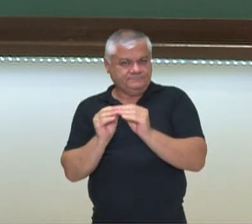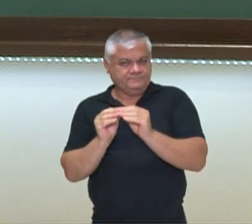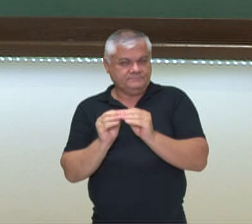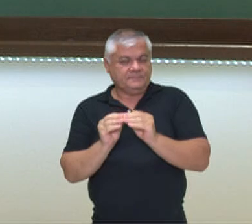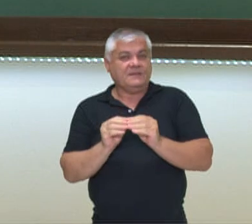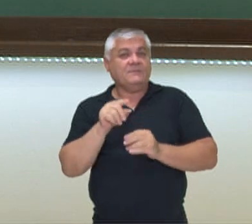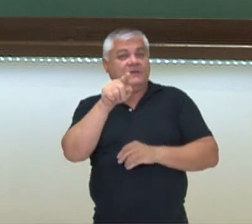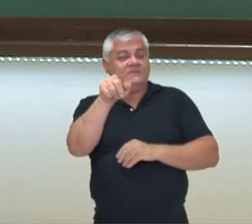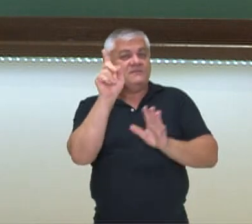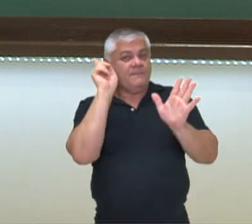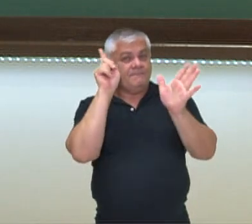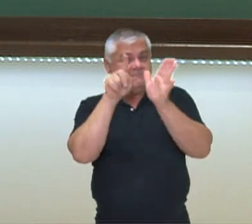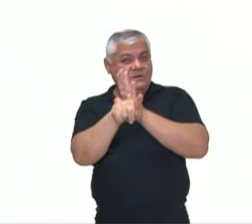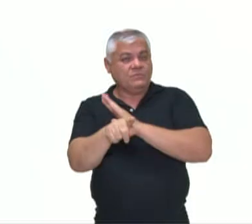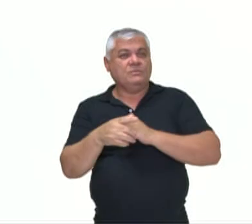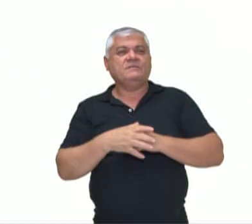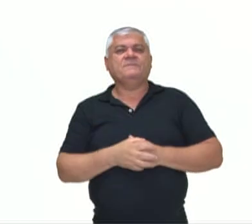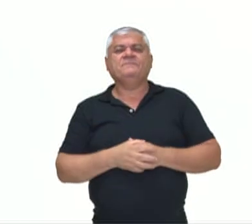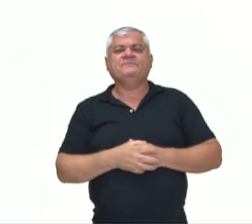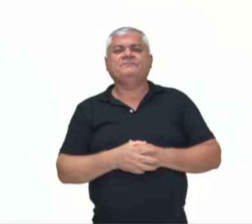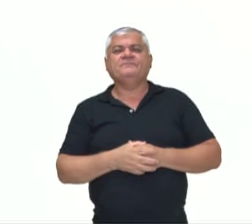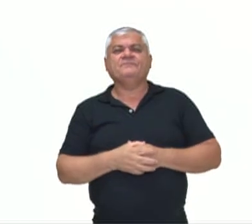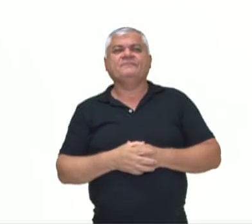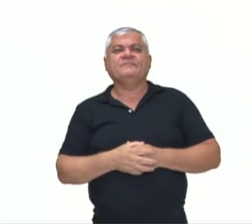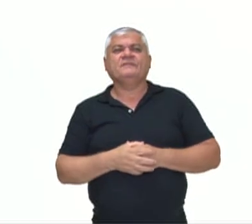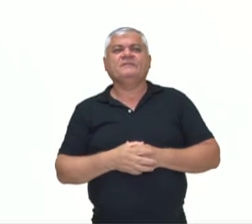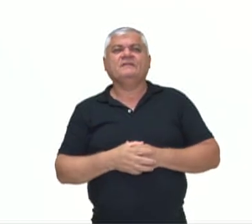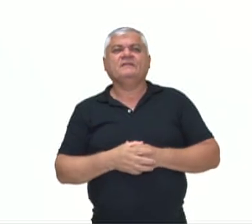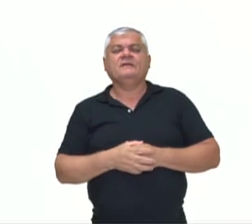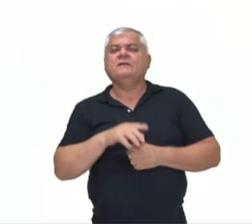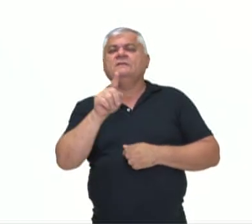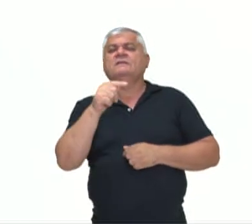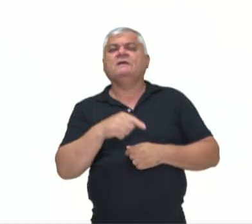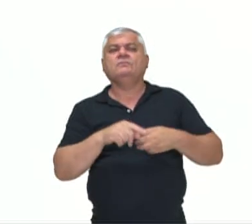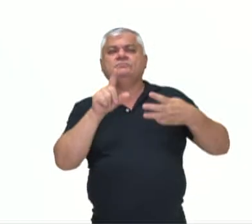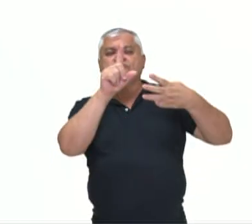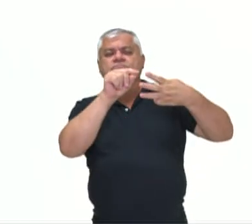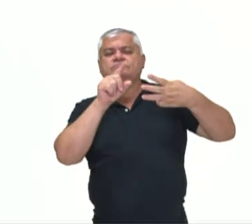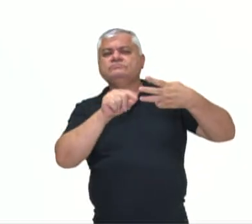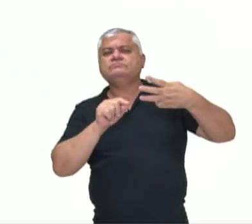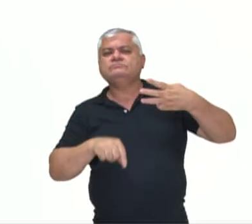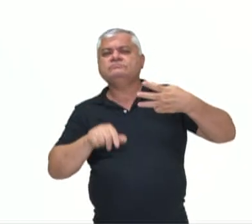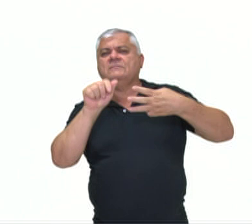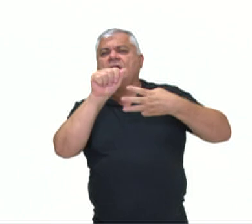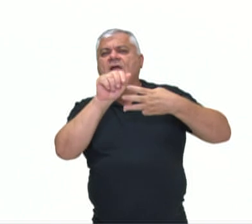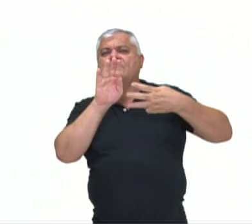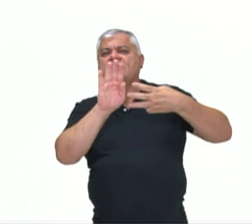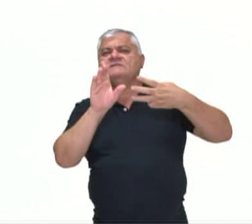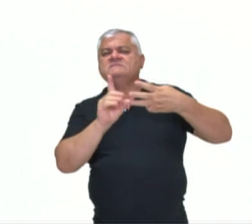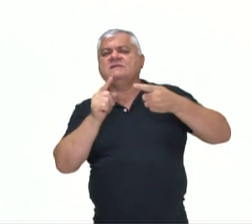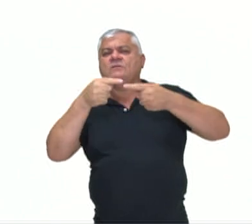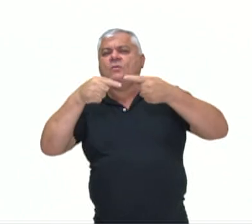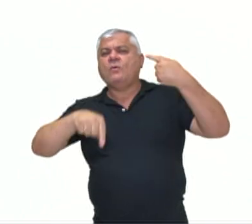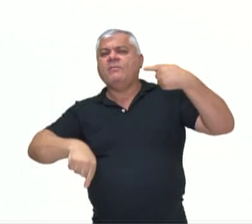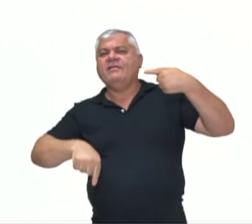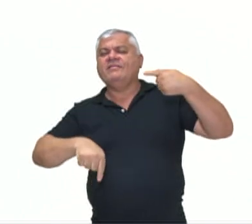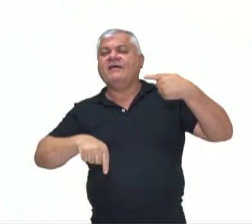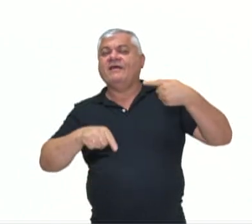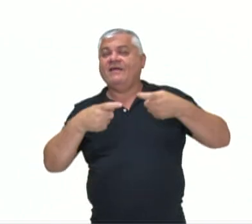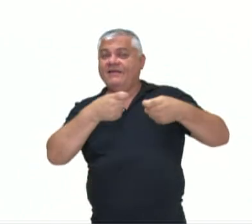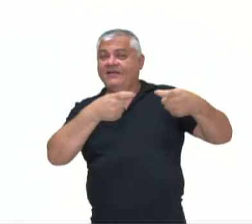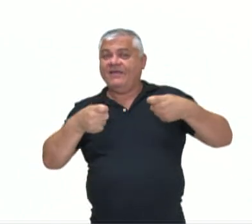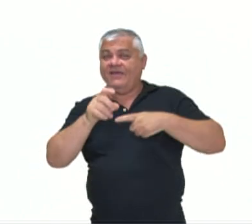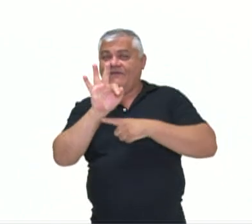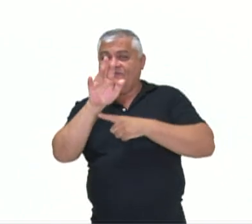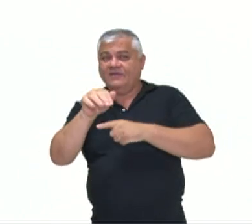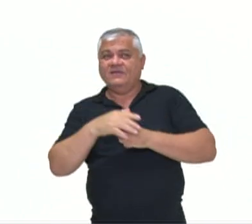um quiz para lá de tranquilo, que diz o seguinte: indique a alternativa que não está associada à Guerra Fria. Letra A,